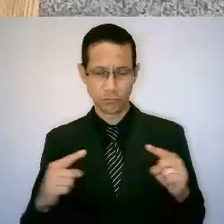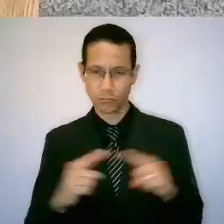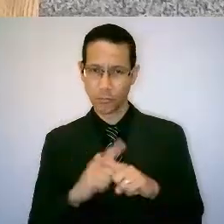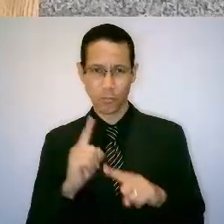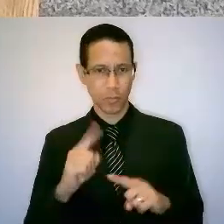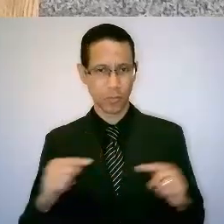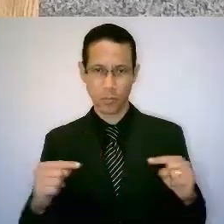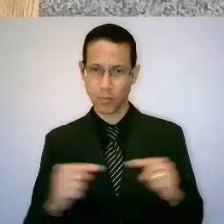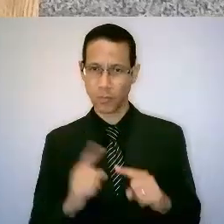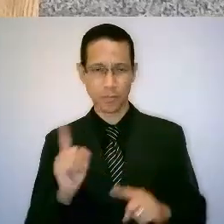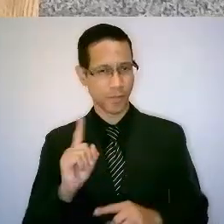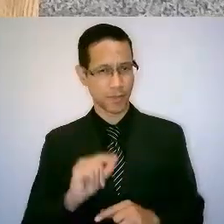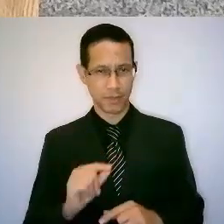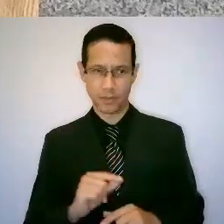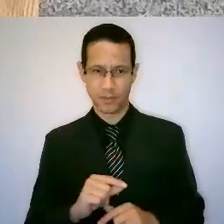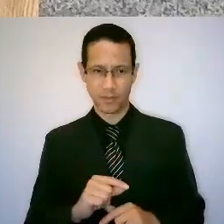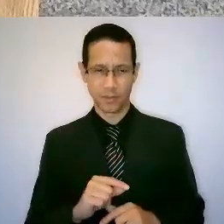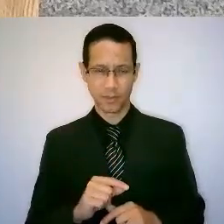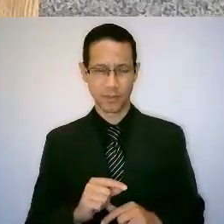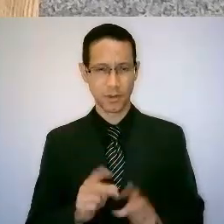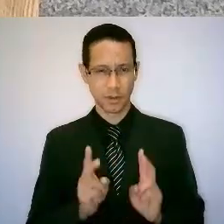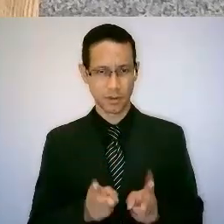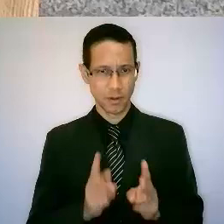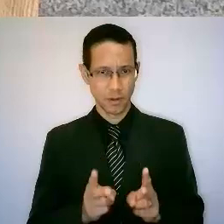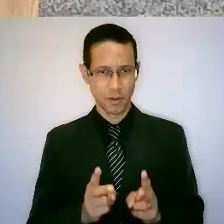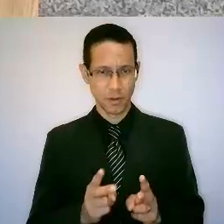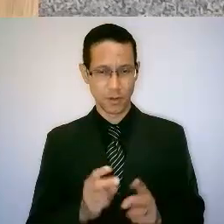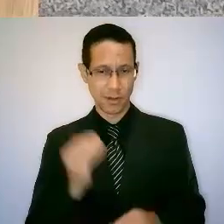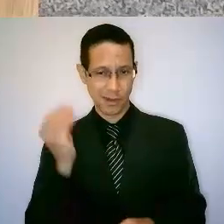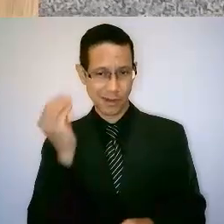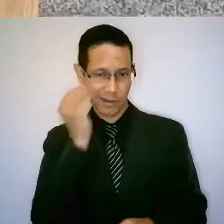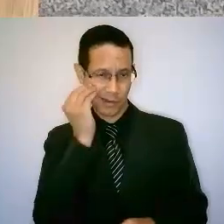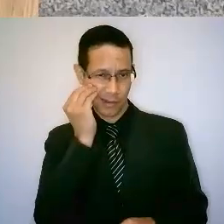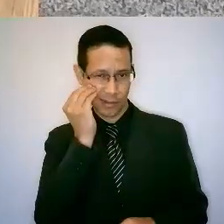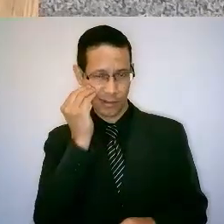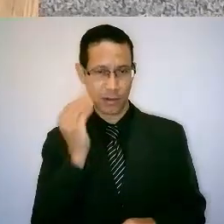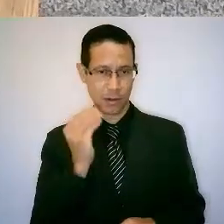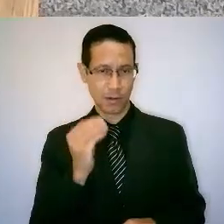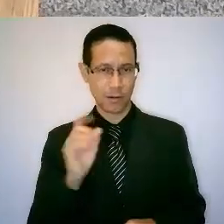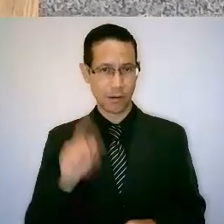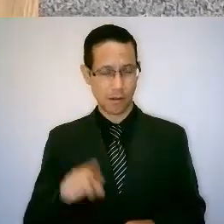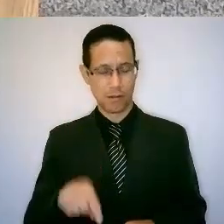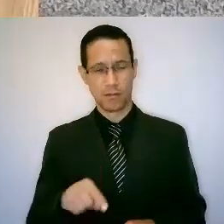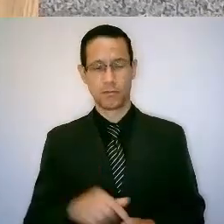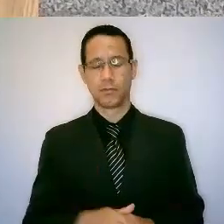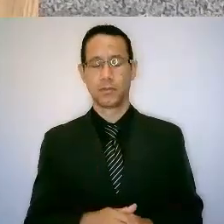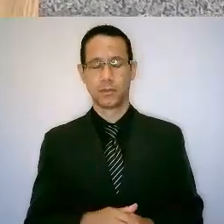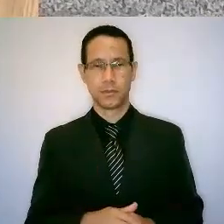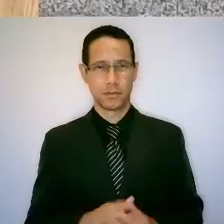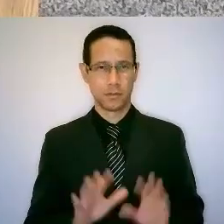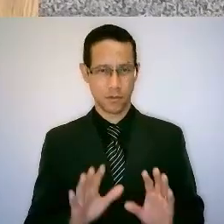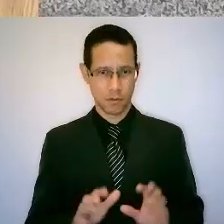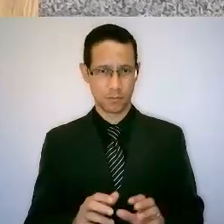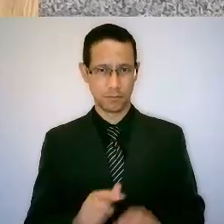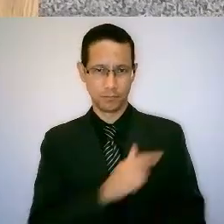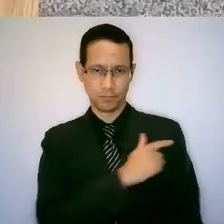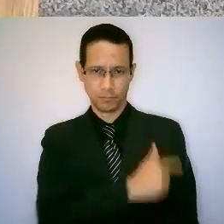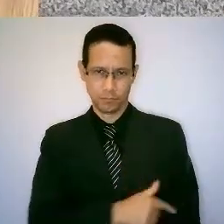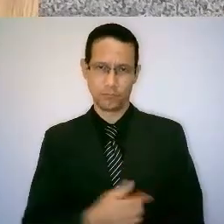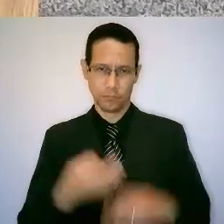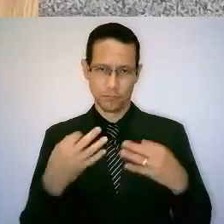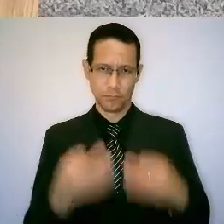de uma condenação em relação ao Crime tentado excelência nós temos aqui e aqui com todo respeito